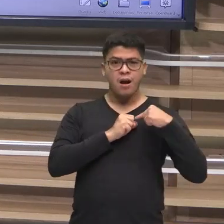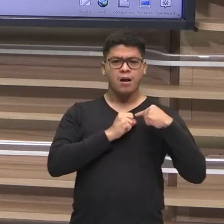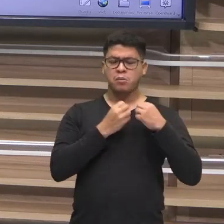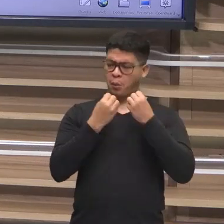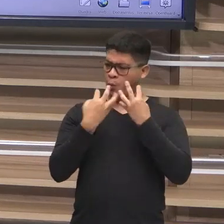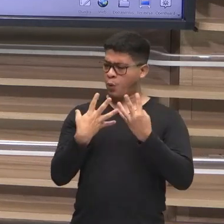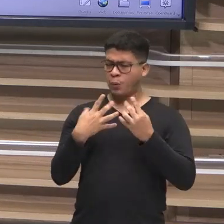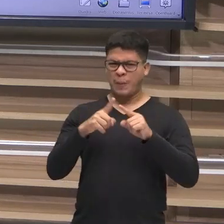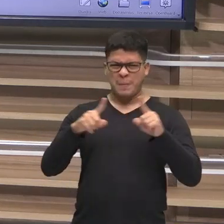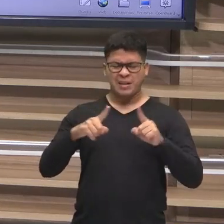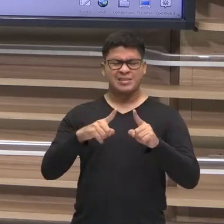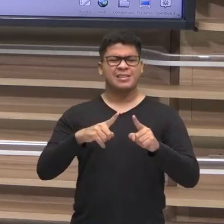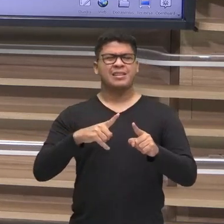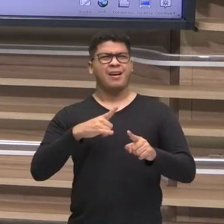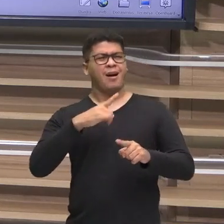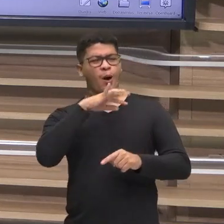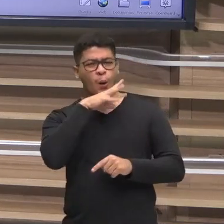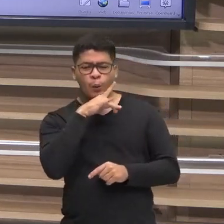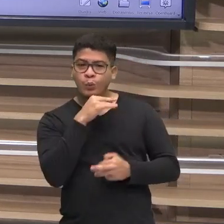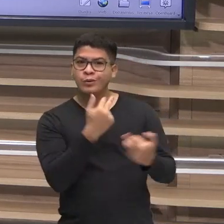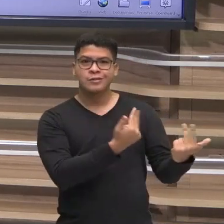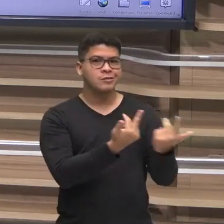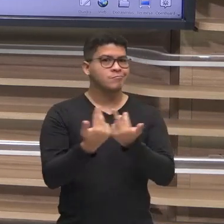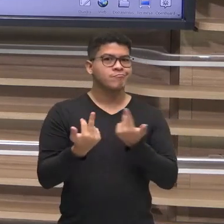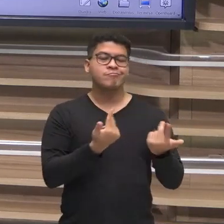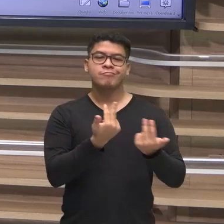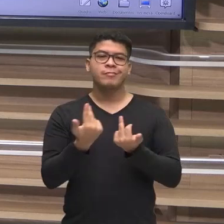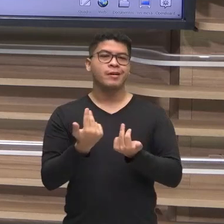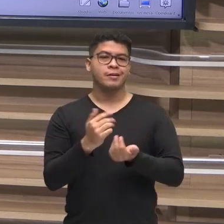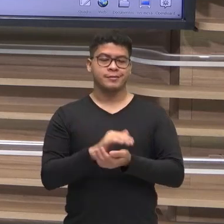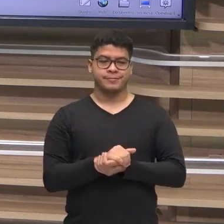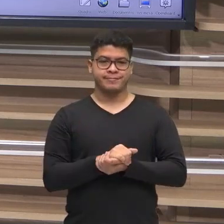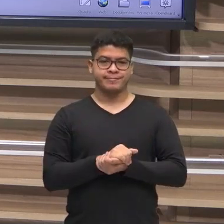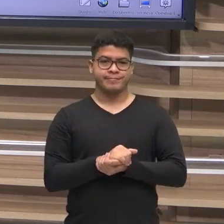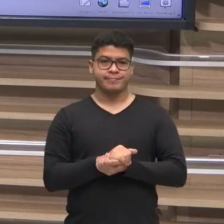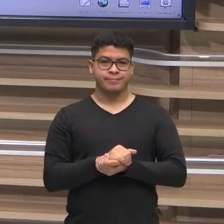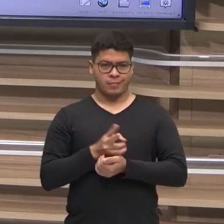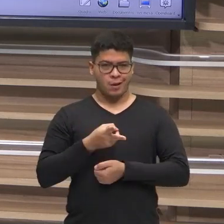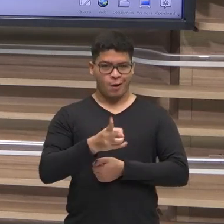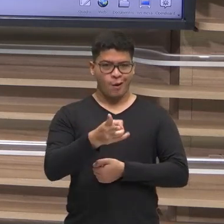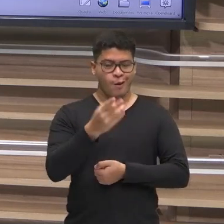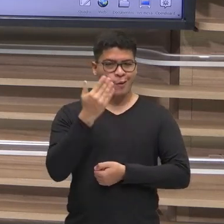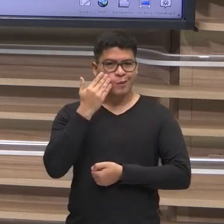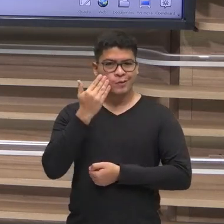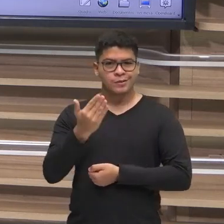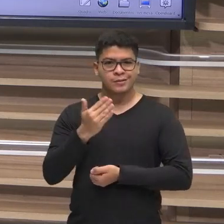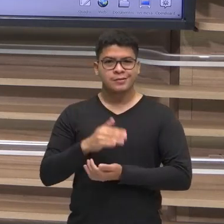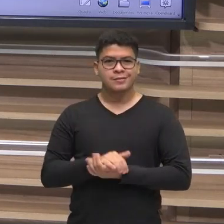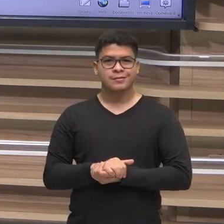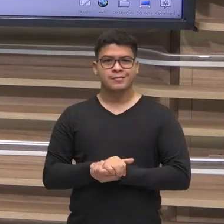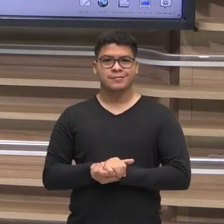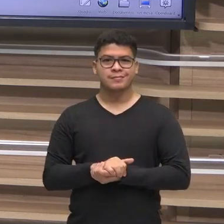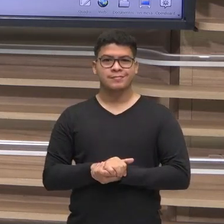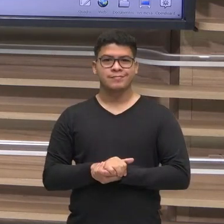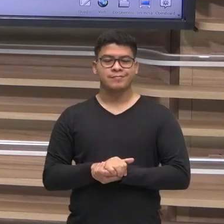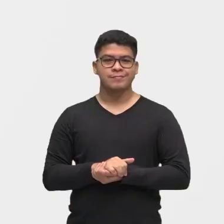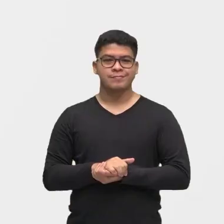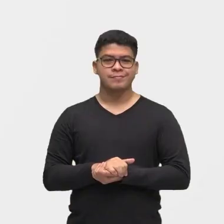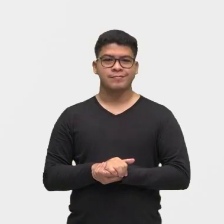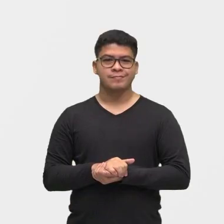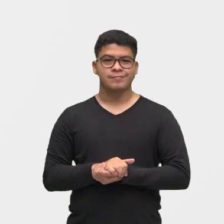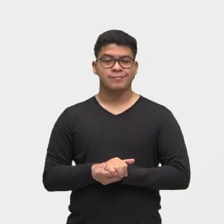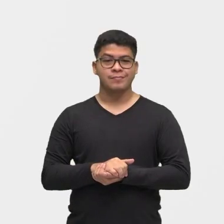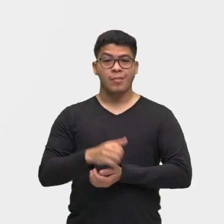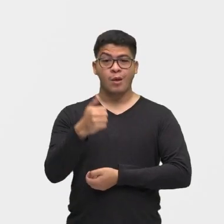essa ideia aqui também nos versos. Vamos adiante, certo? A próxima questão, olha